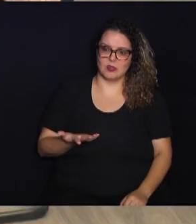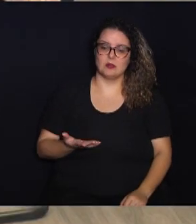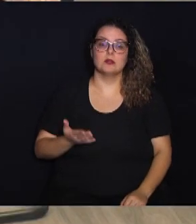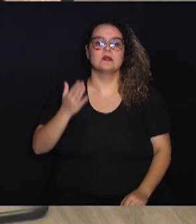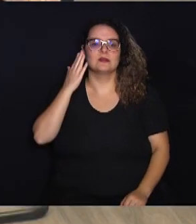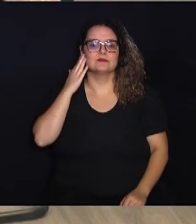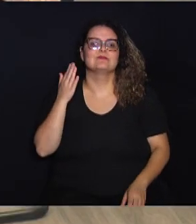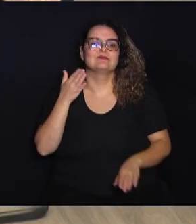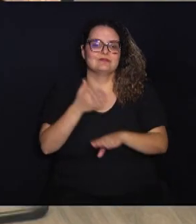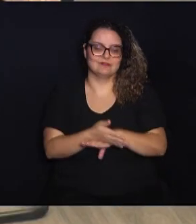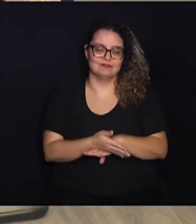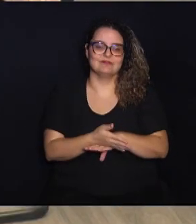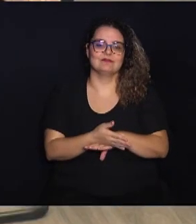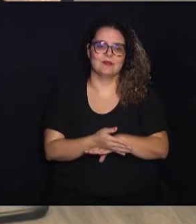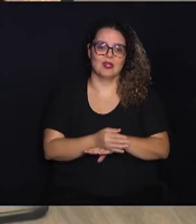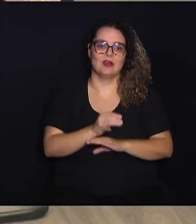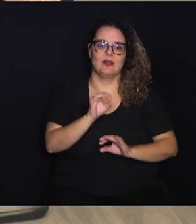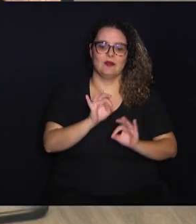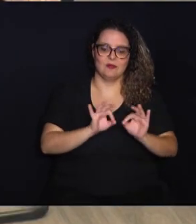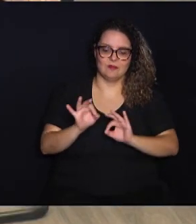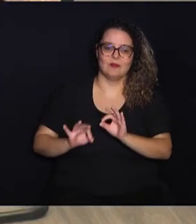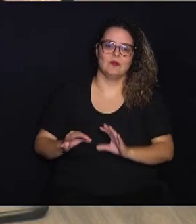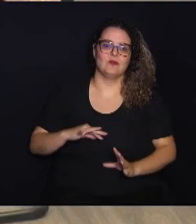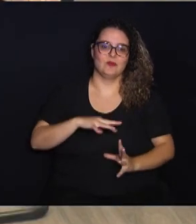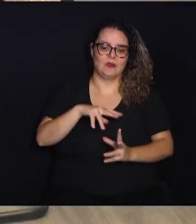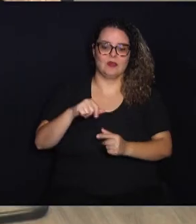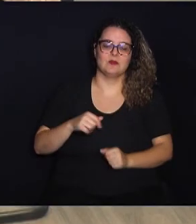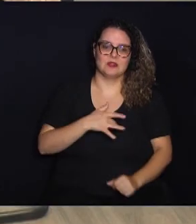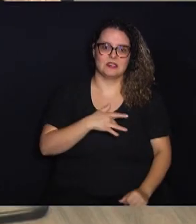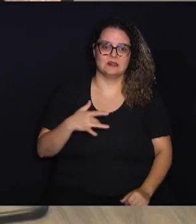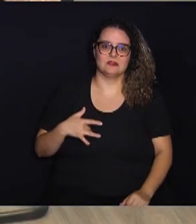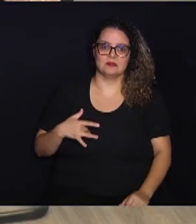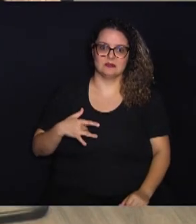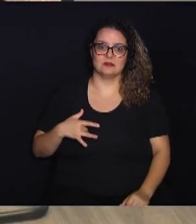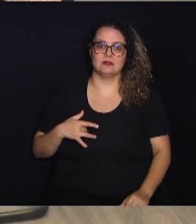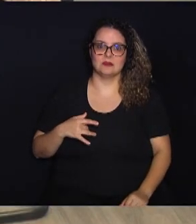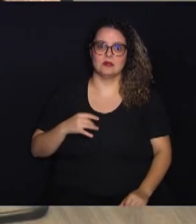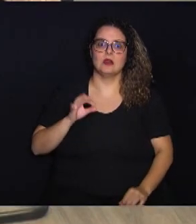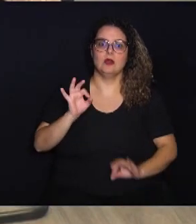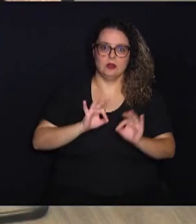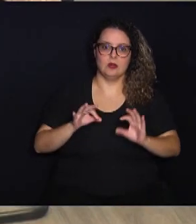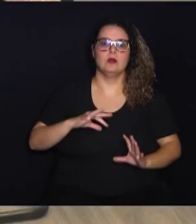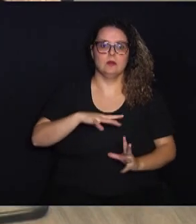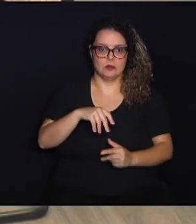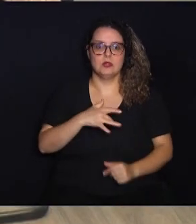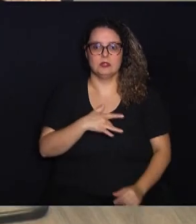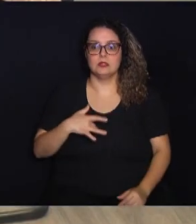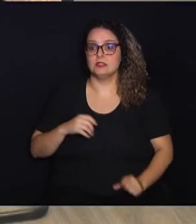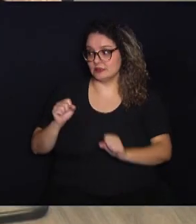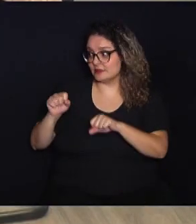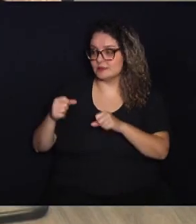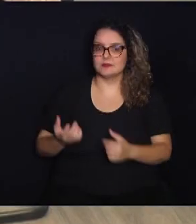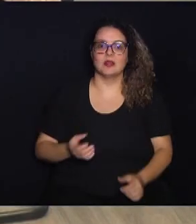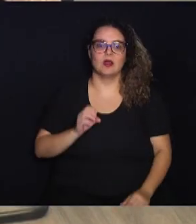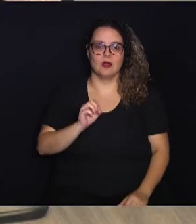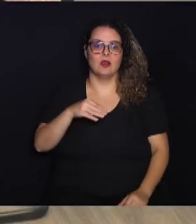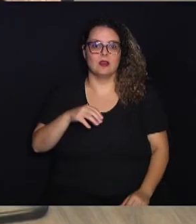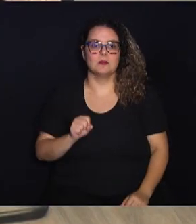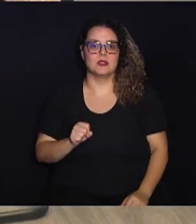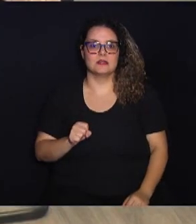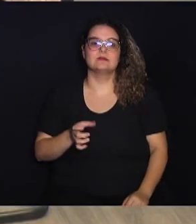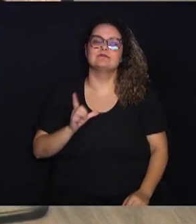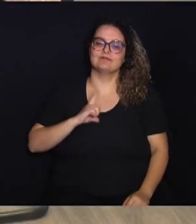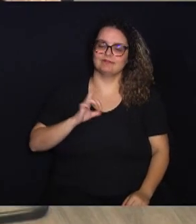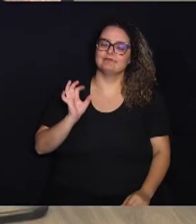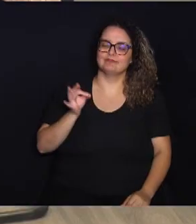acessa lá, né, a Organização Mundial da Saúde e da Organização Mundial da Saúde mesmo, né? OMS. A OMS. E eu tenho certeza que